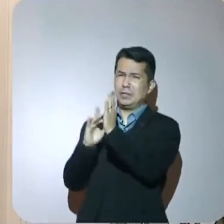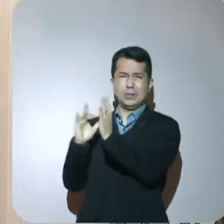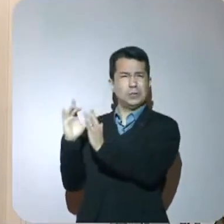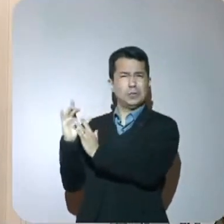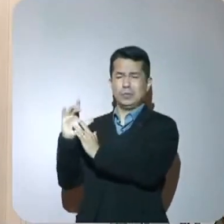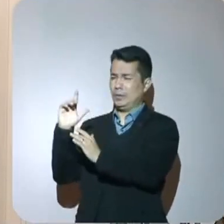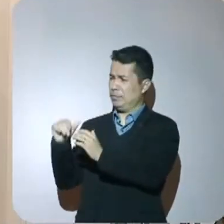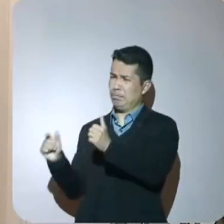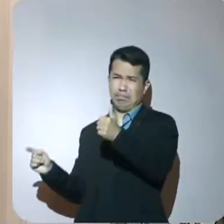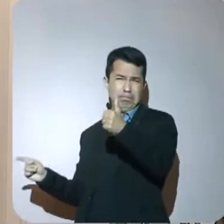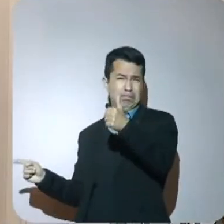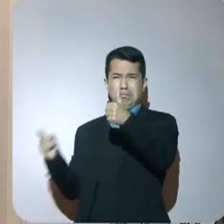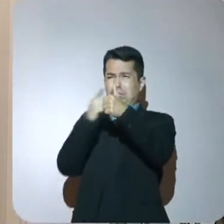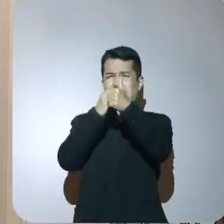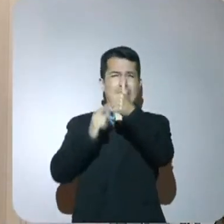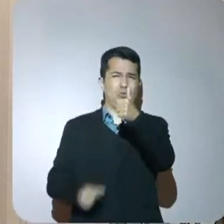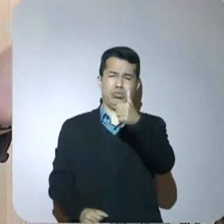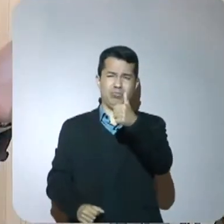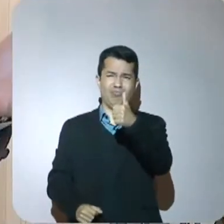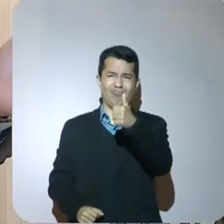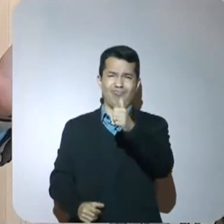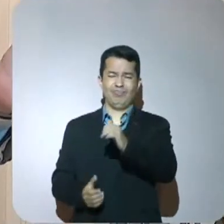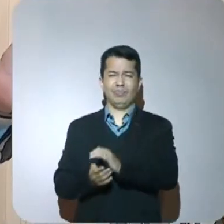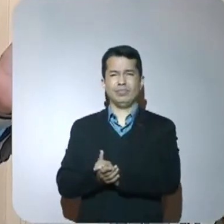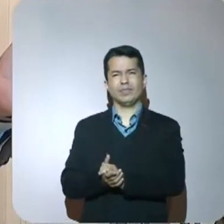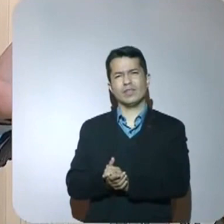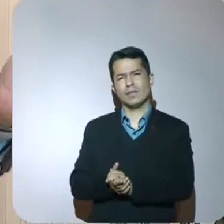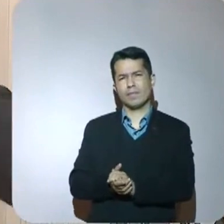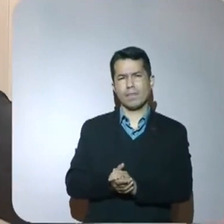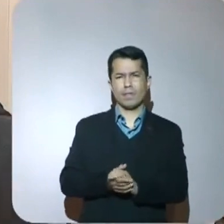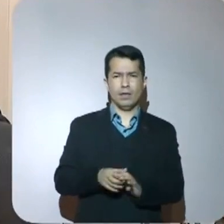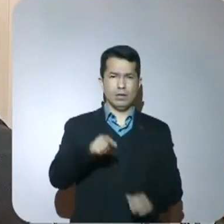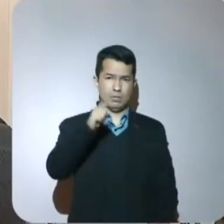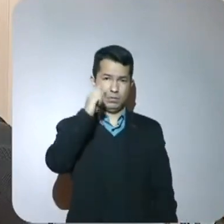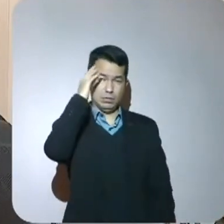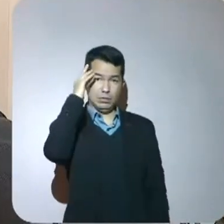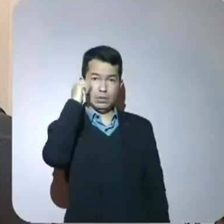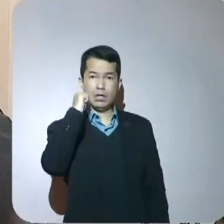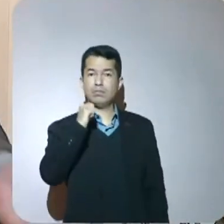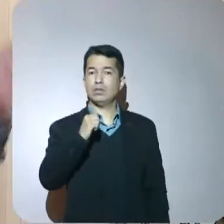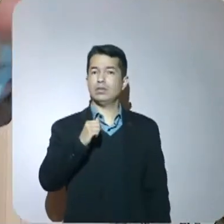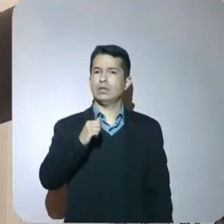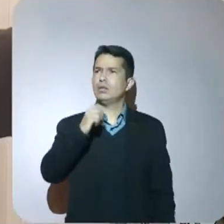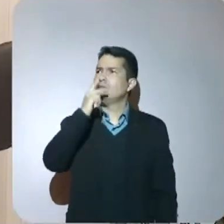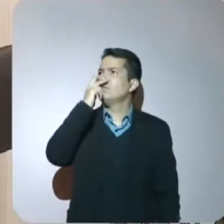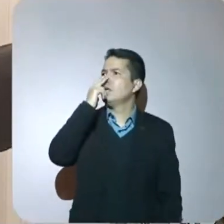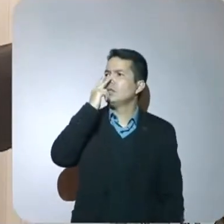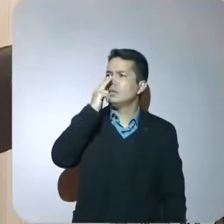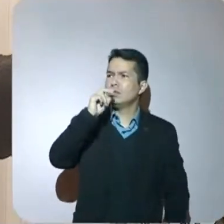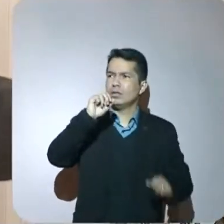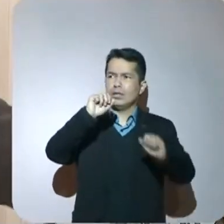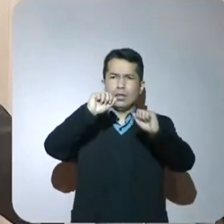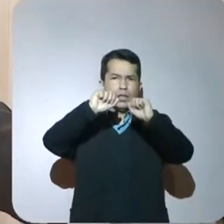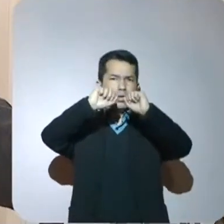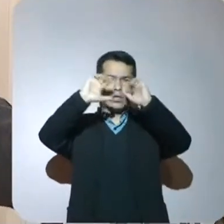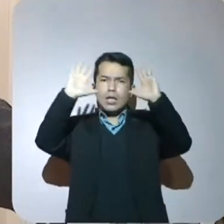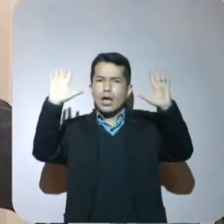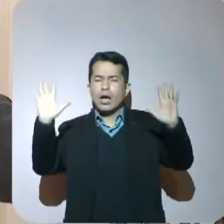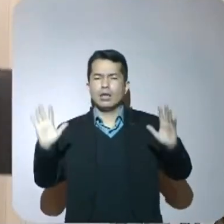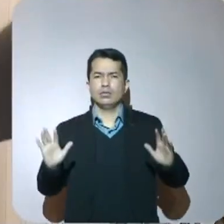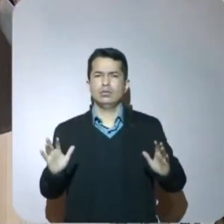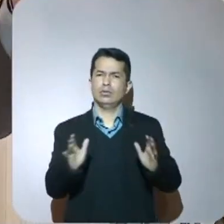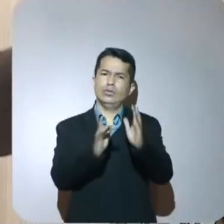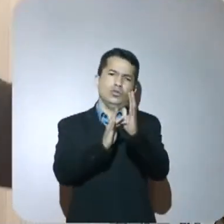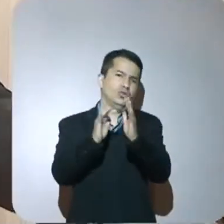lugar. Puxa vida, pastor, é tão óbvio, né? É tão claro isso. Jesus, né, é o